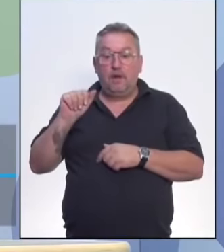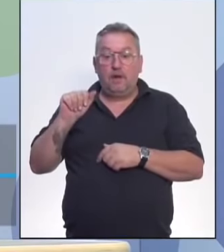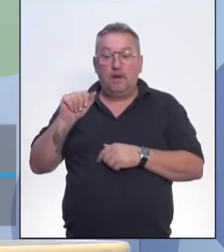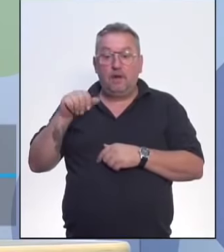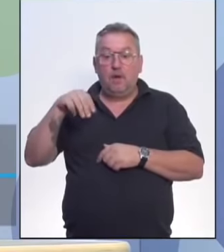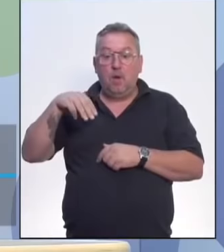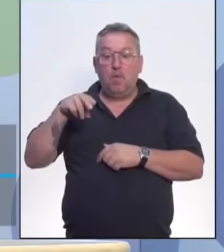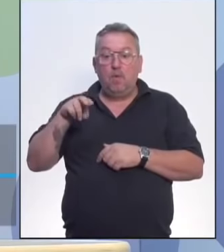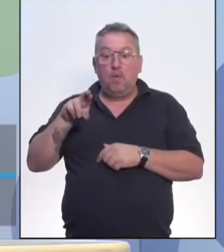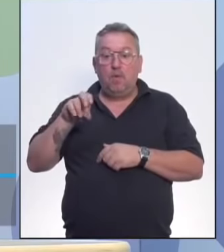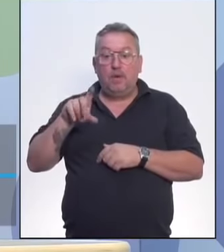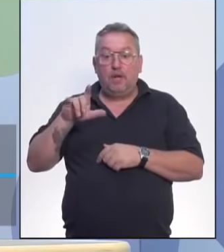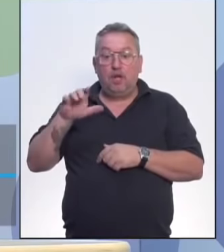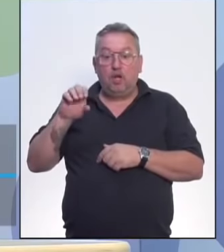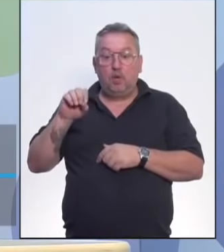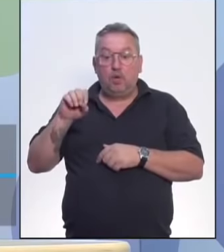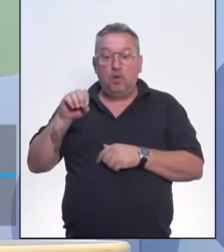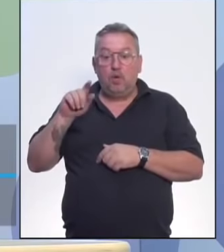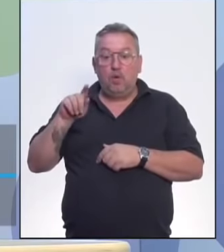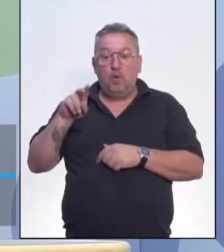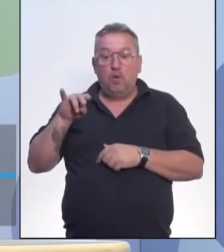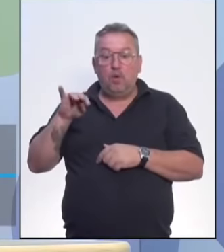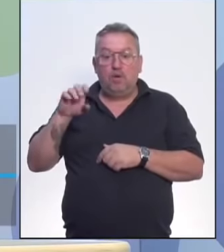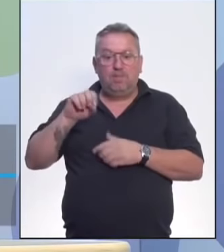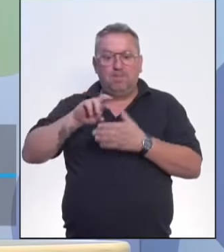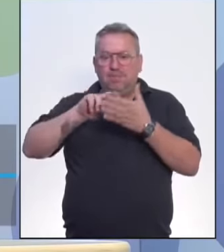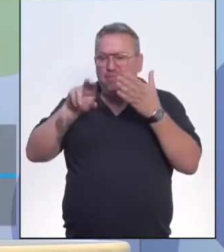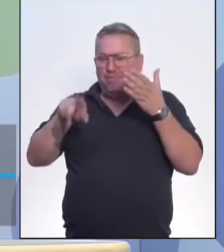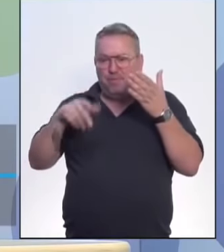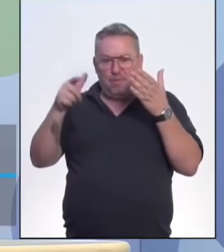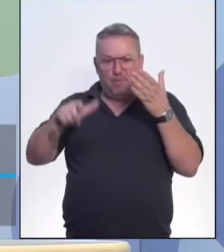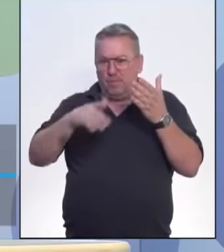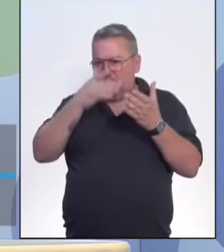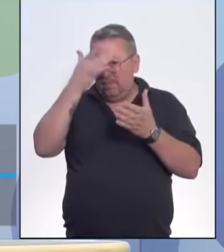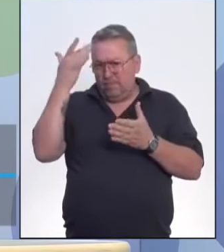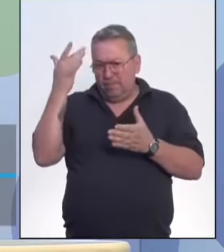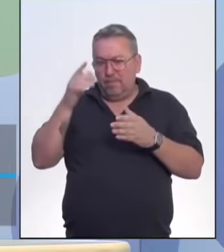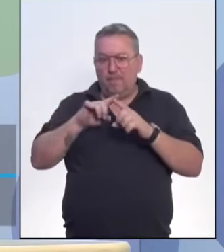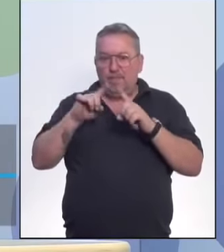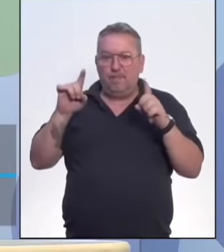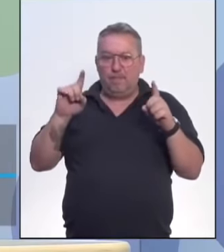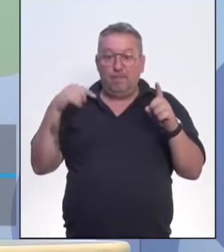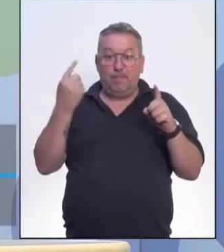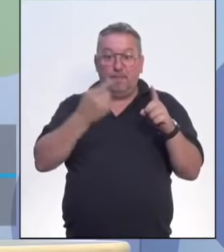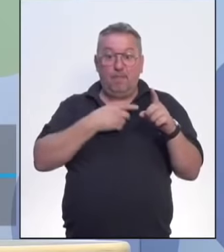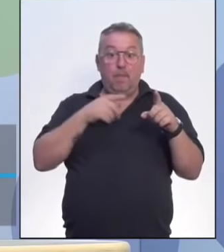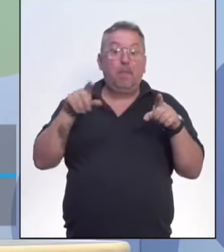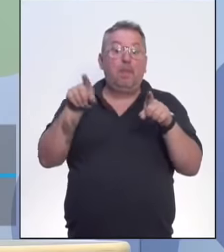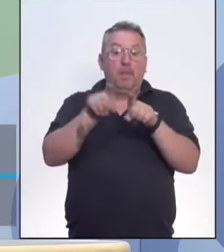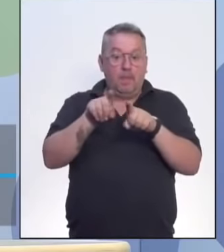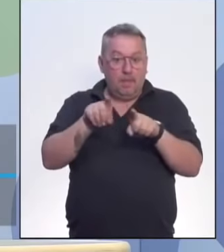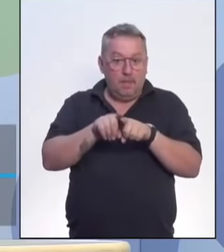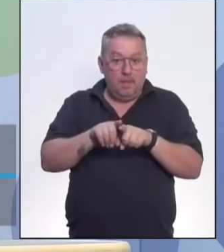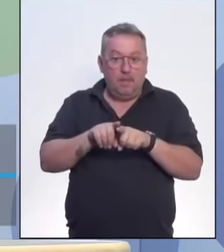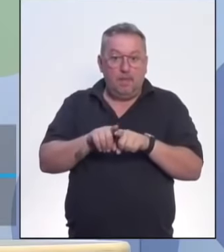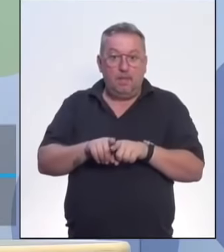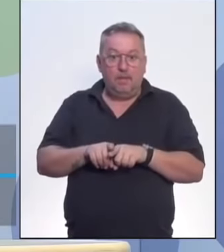o Murilo, Gustavo Henrique, Anitta, entre outros. Okay. Mas nós também